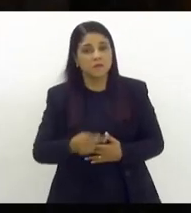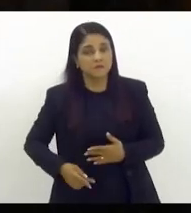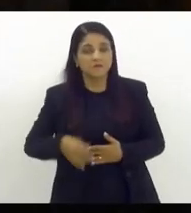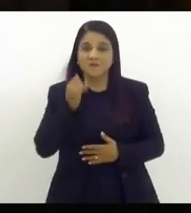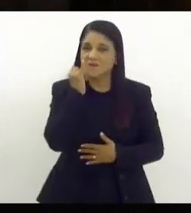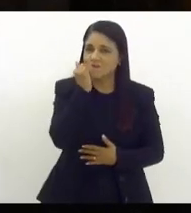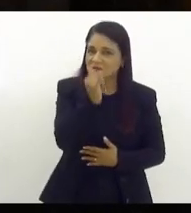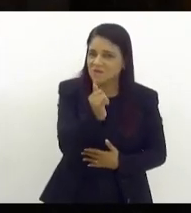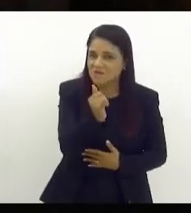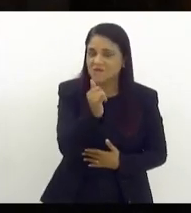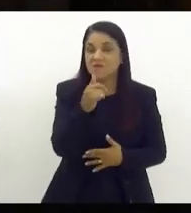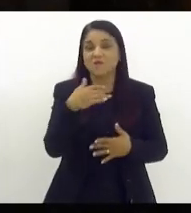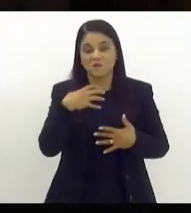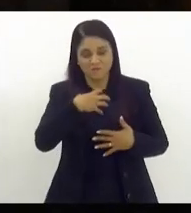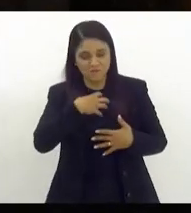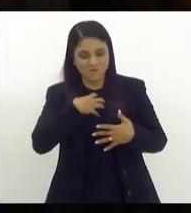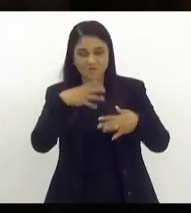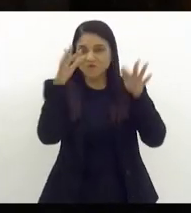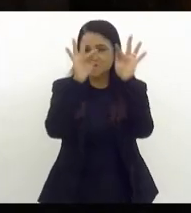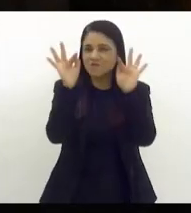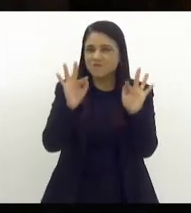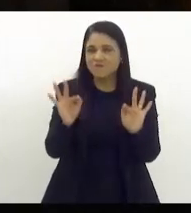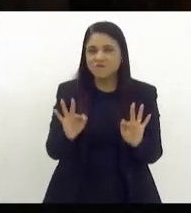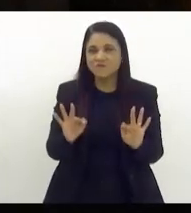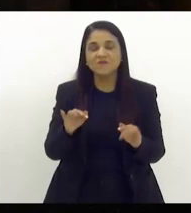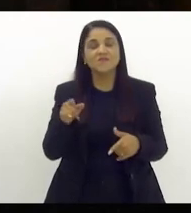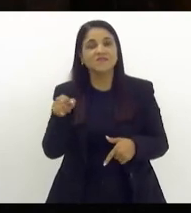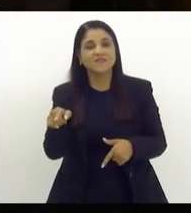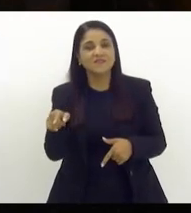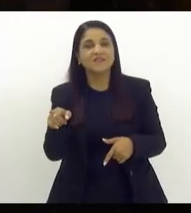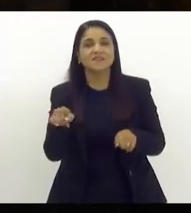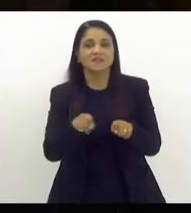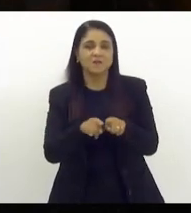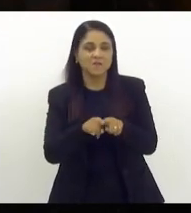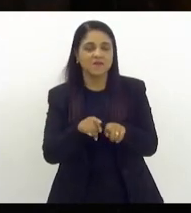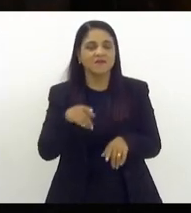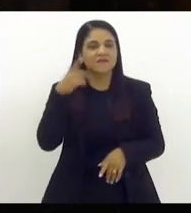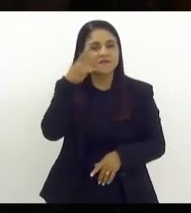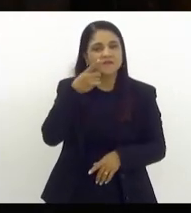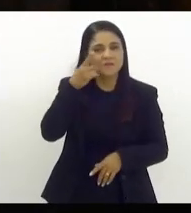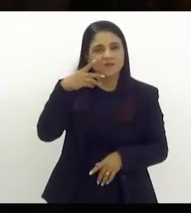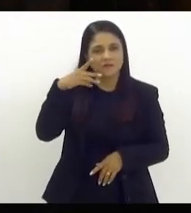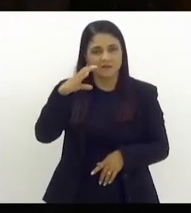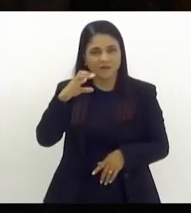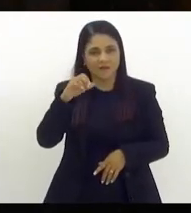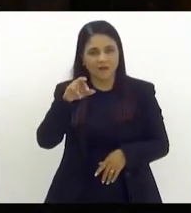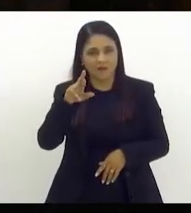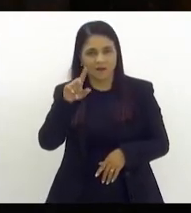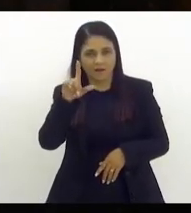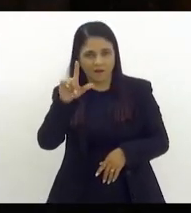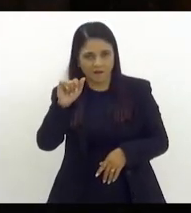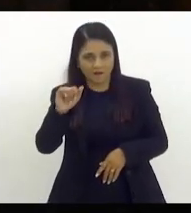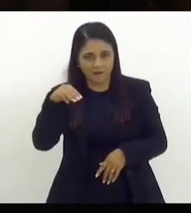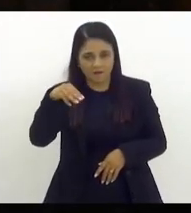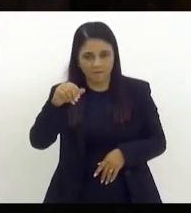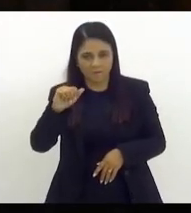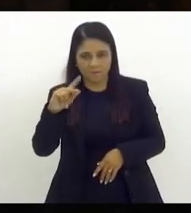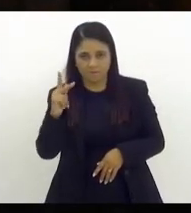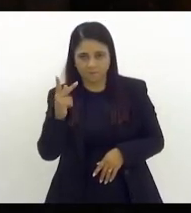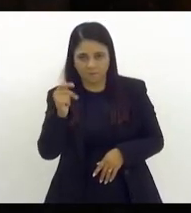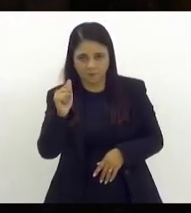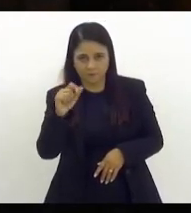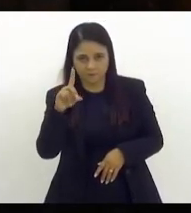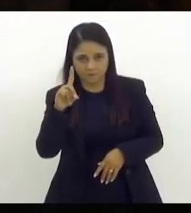felicidade da deputada Carla Machado ter abraçado o presente